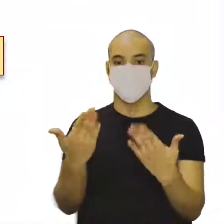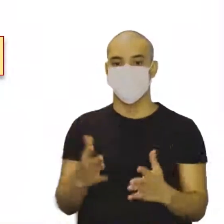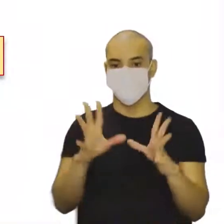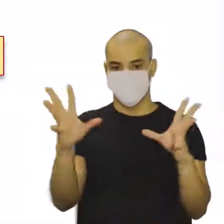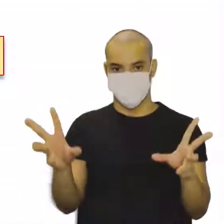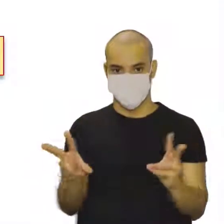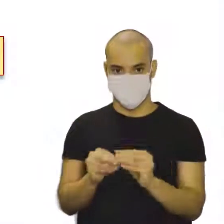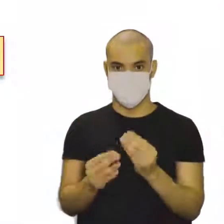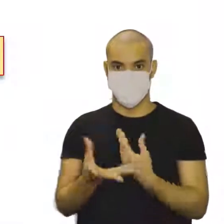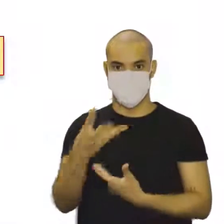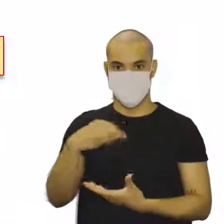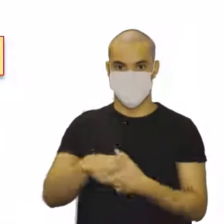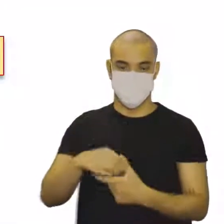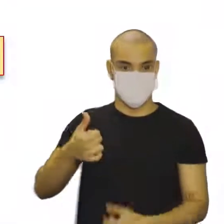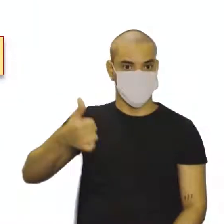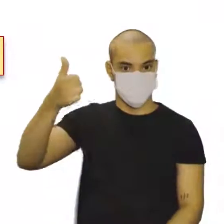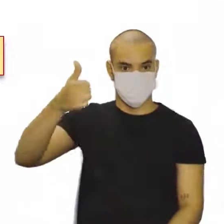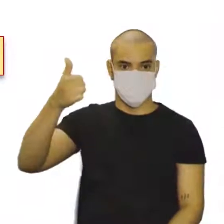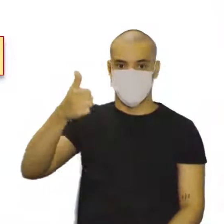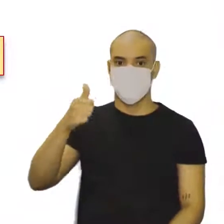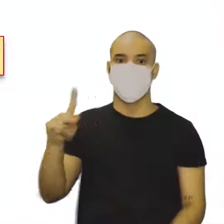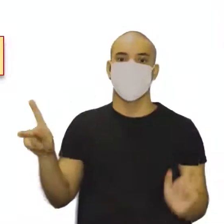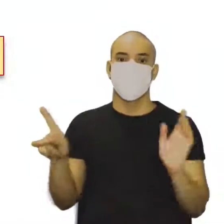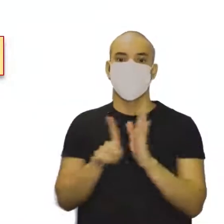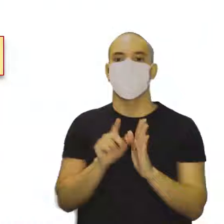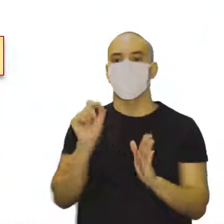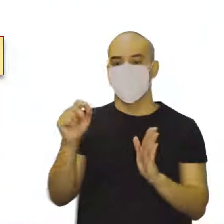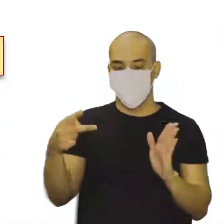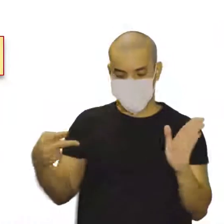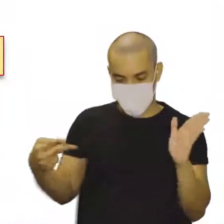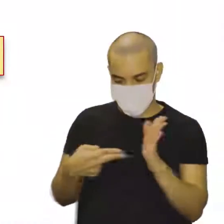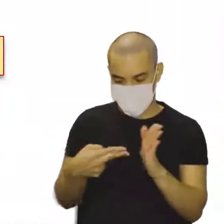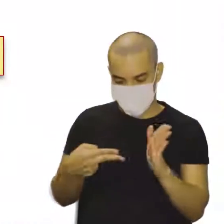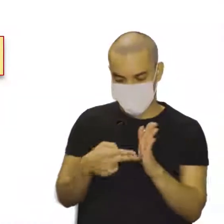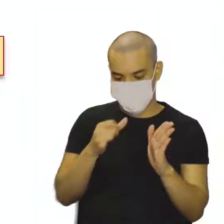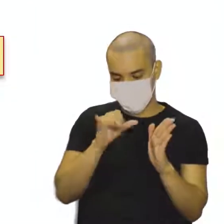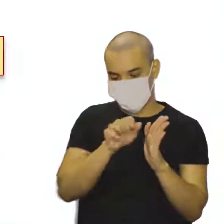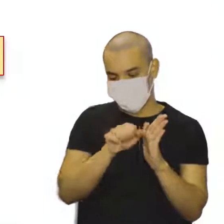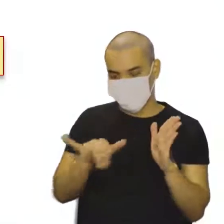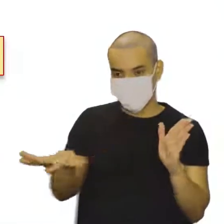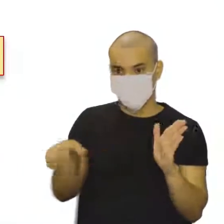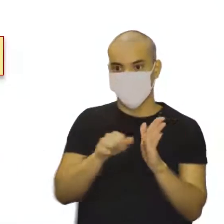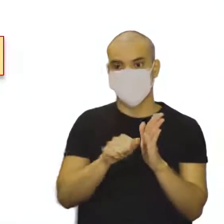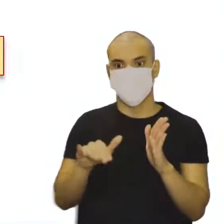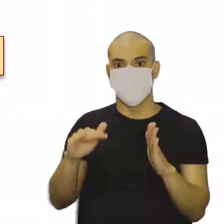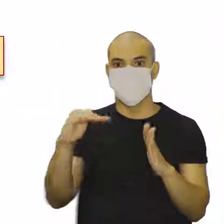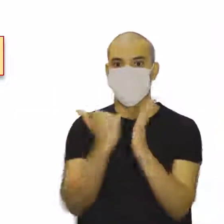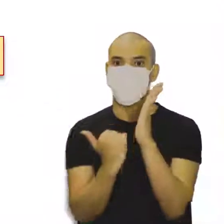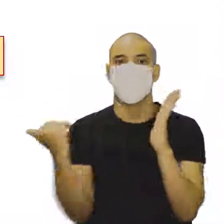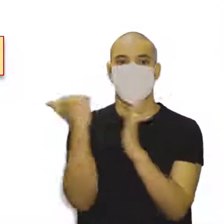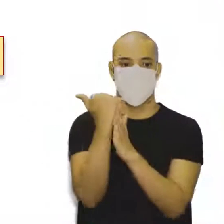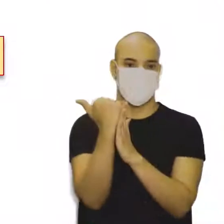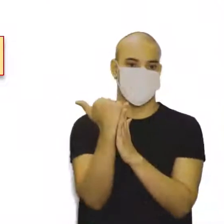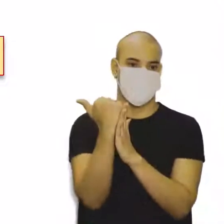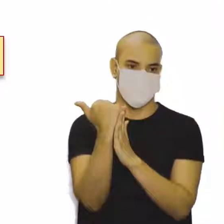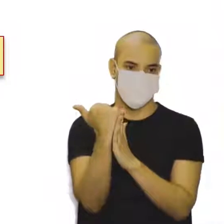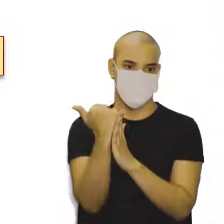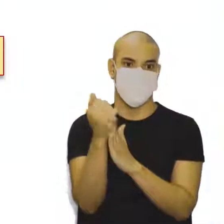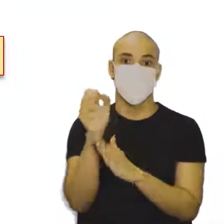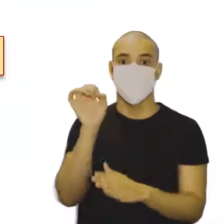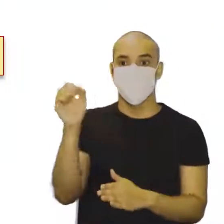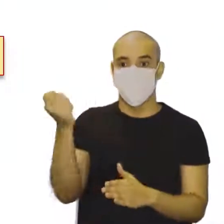em equipamentos é causada pela passagem de um fluxo de corrente acima do valor nominal